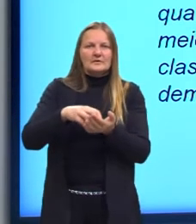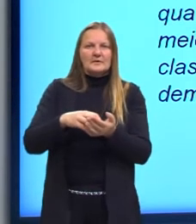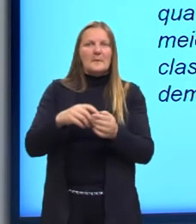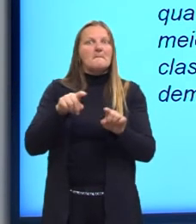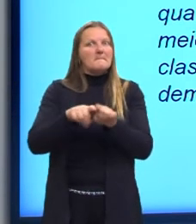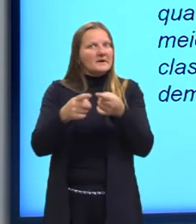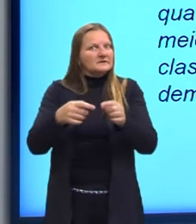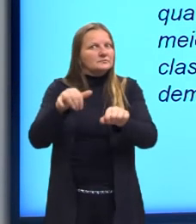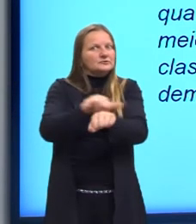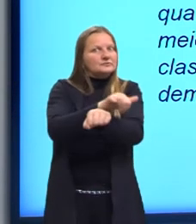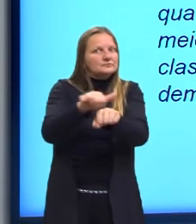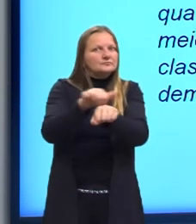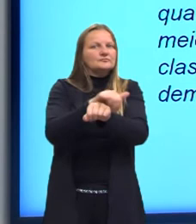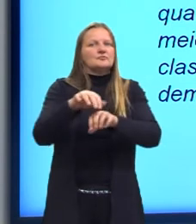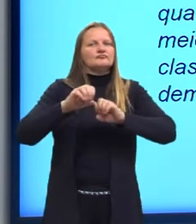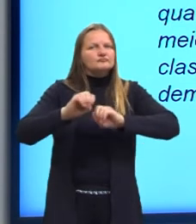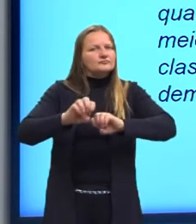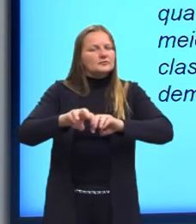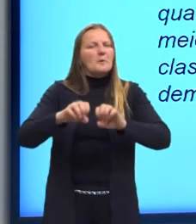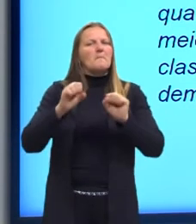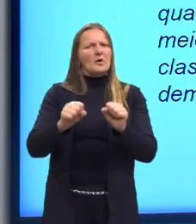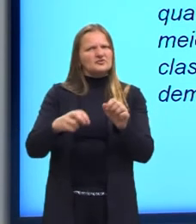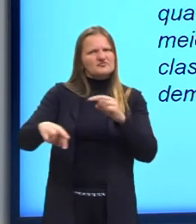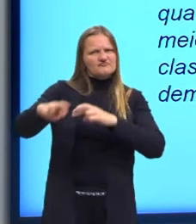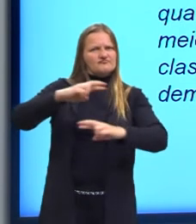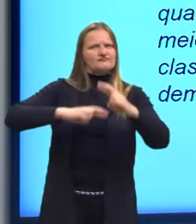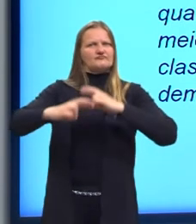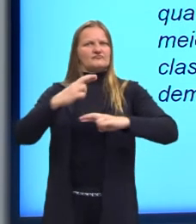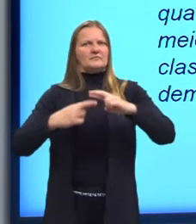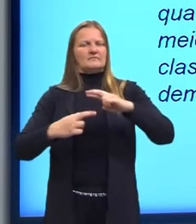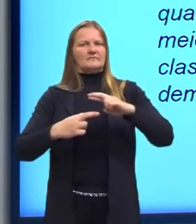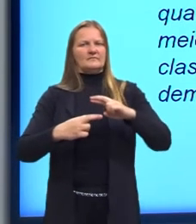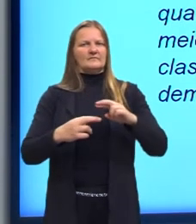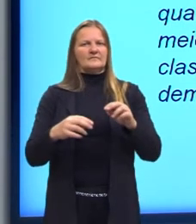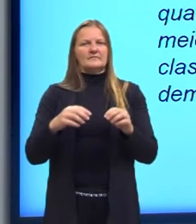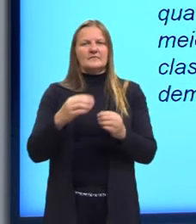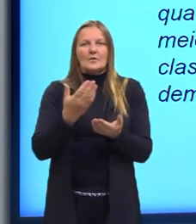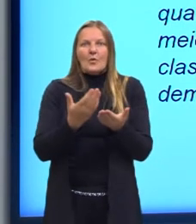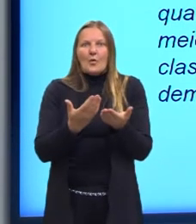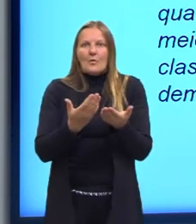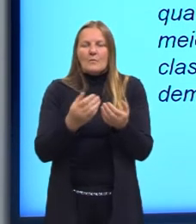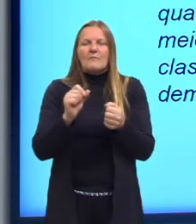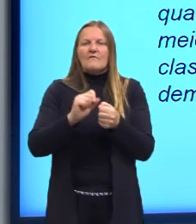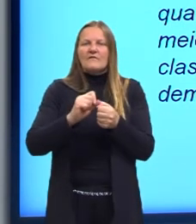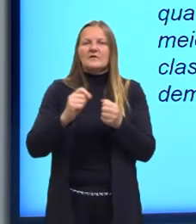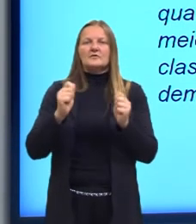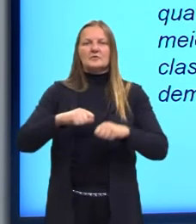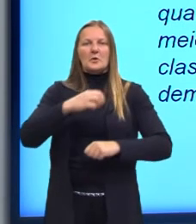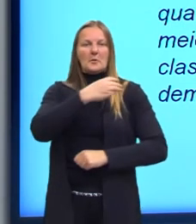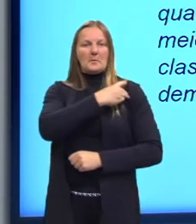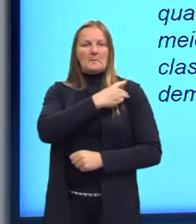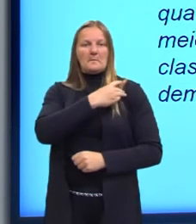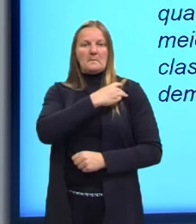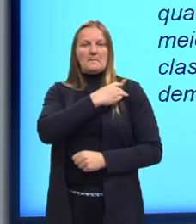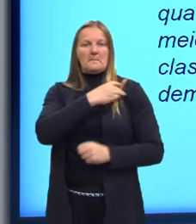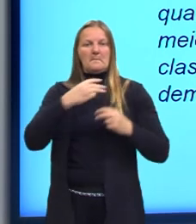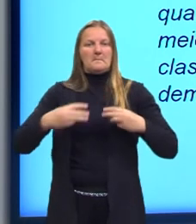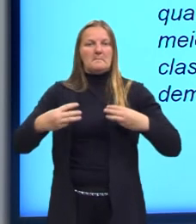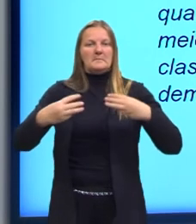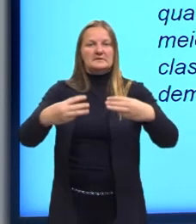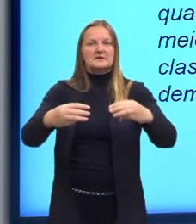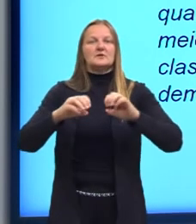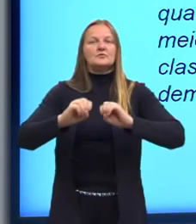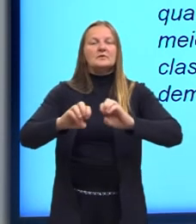ser tomadas para reverter esse cenário posto isso cabe ao Ministério da Educação responsável